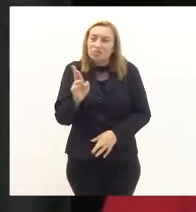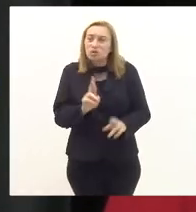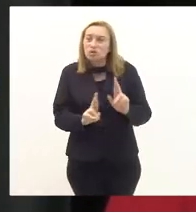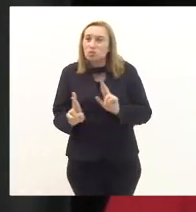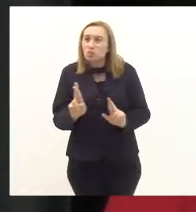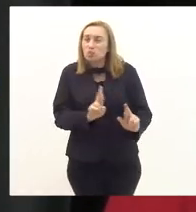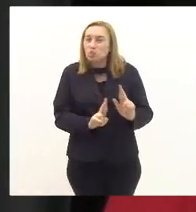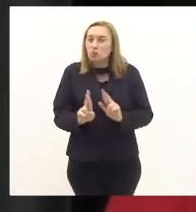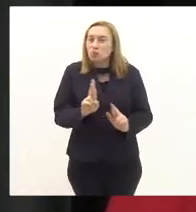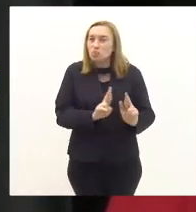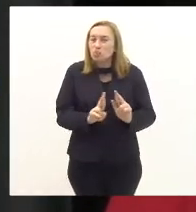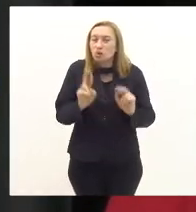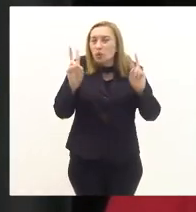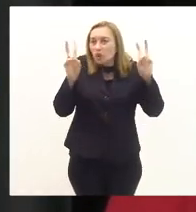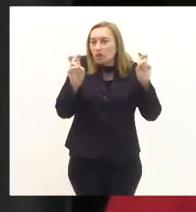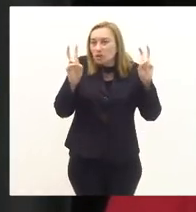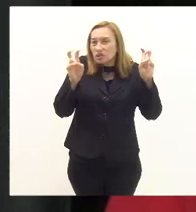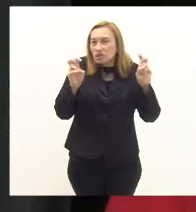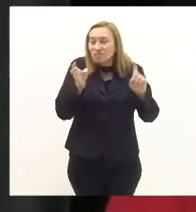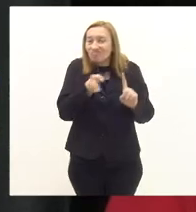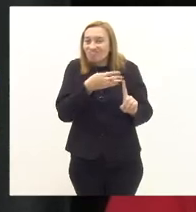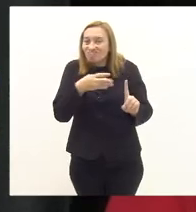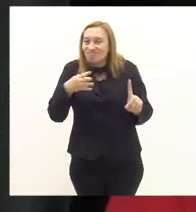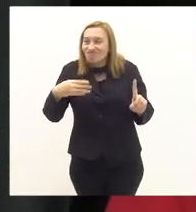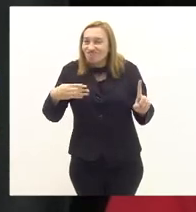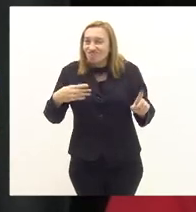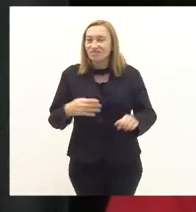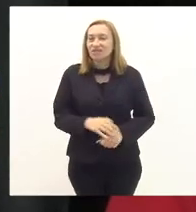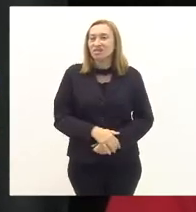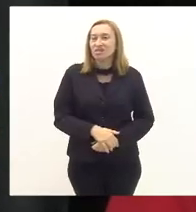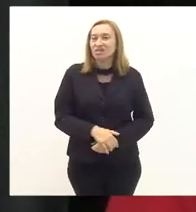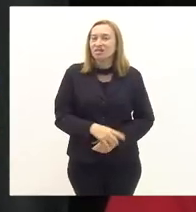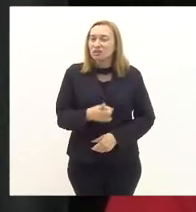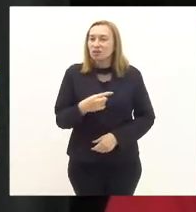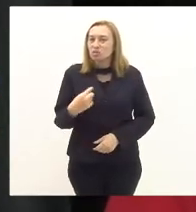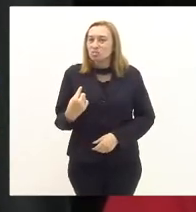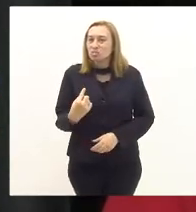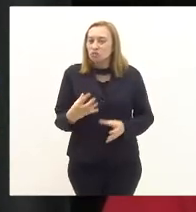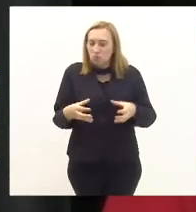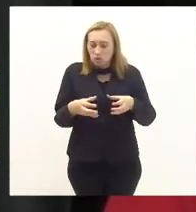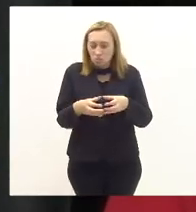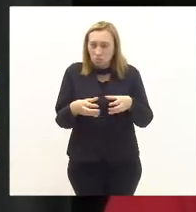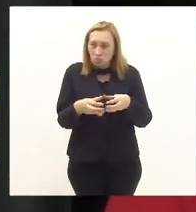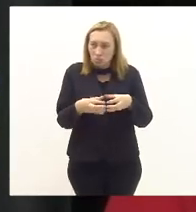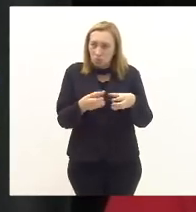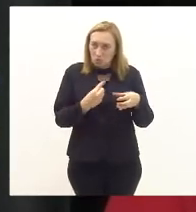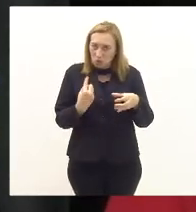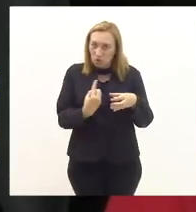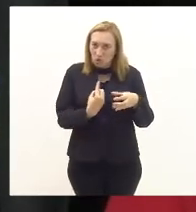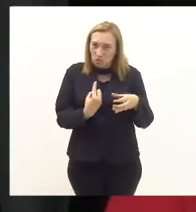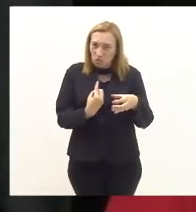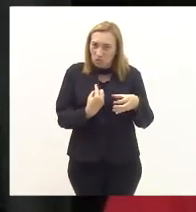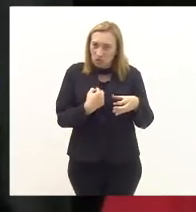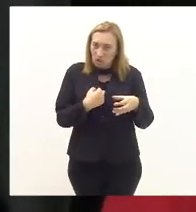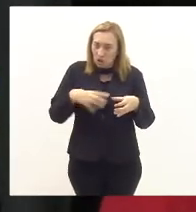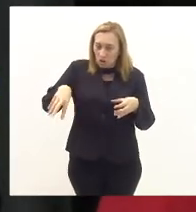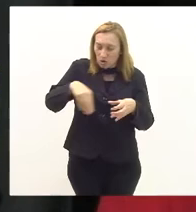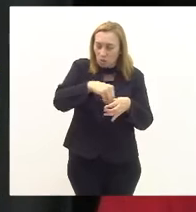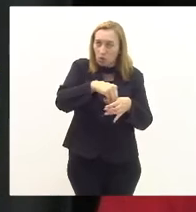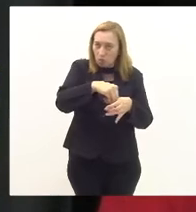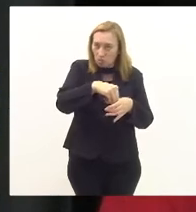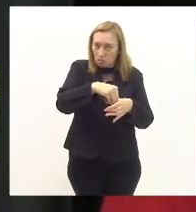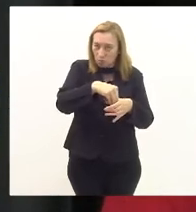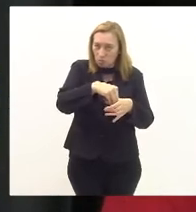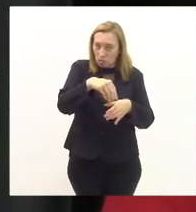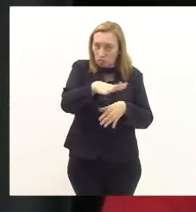relação à questão do LGBT. Né? A nossa população, eu digo nossa porque eu estou incluído